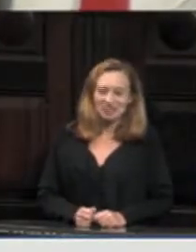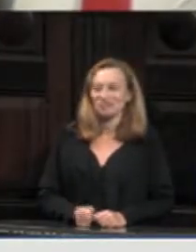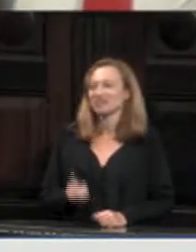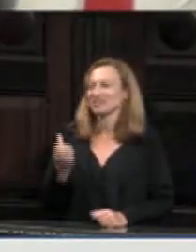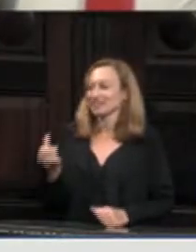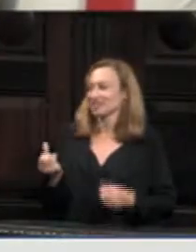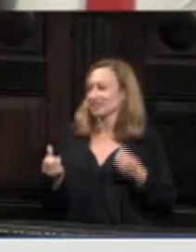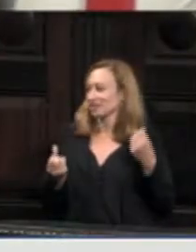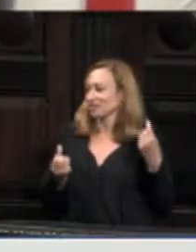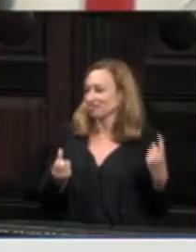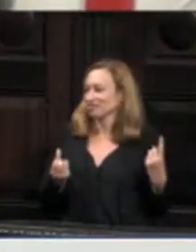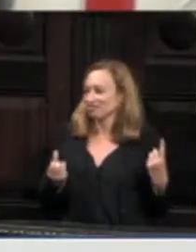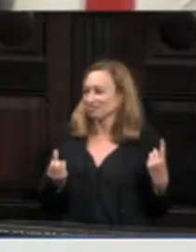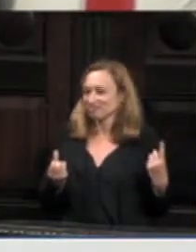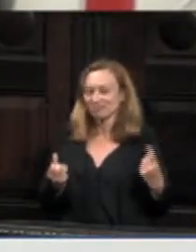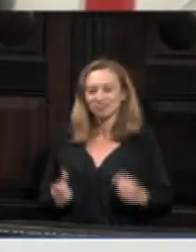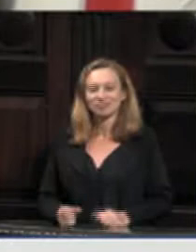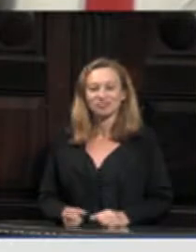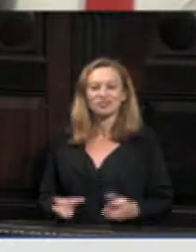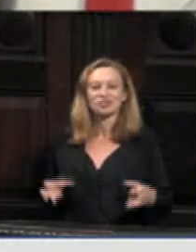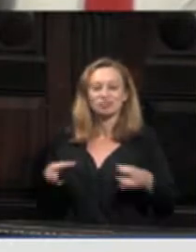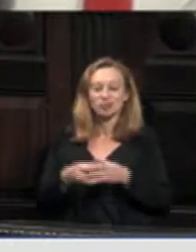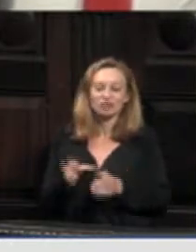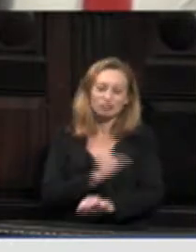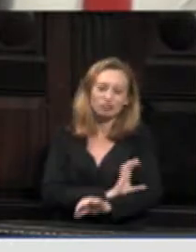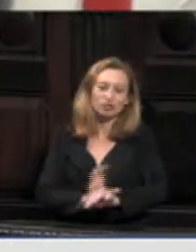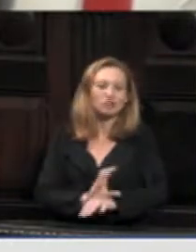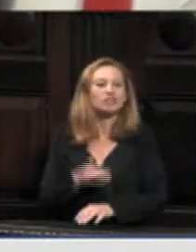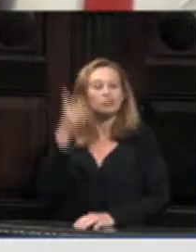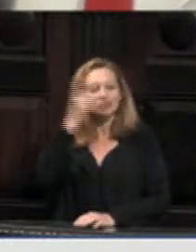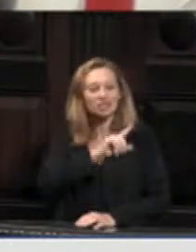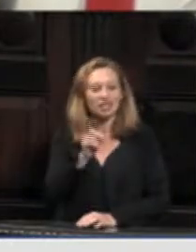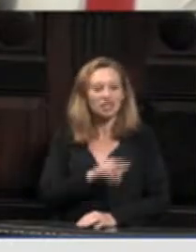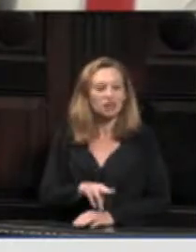6 a 1. Pela Comissão de Cultura, deputado Zaqueu Teixeira.